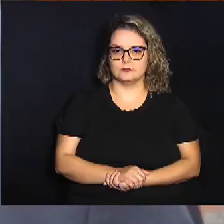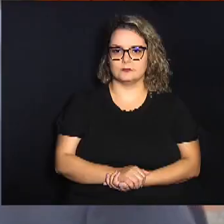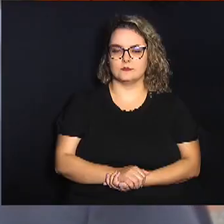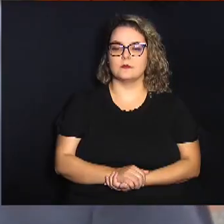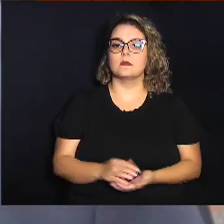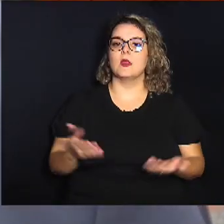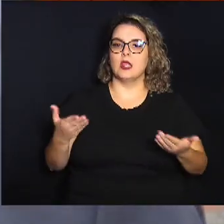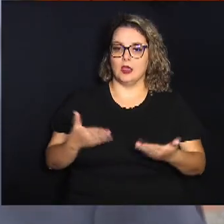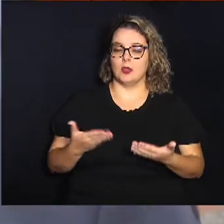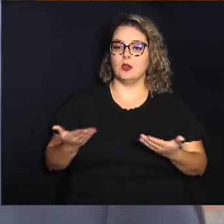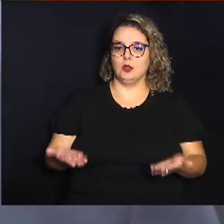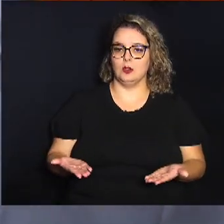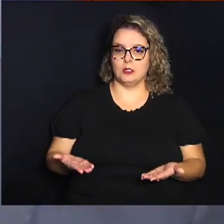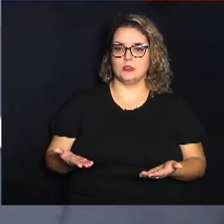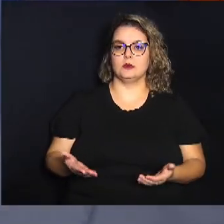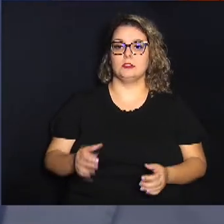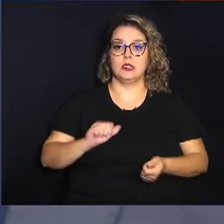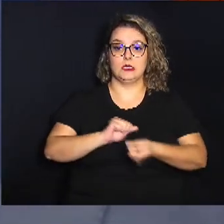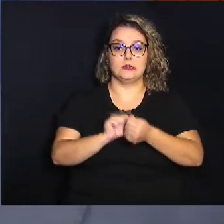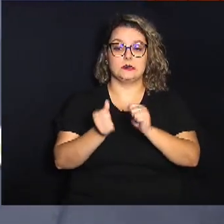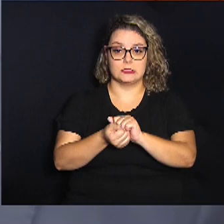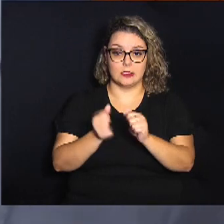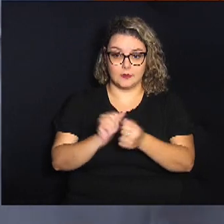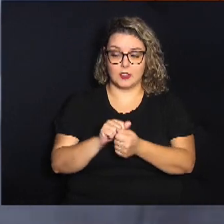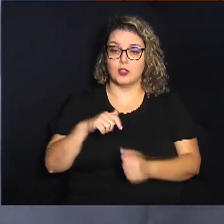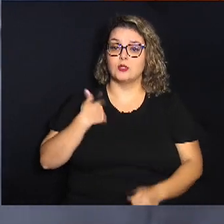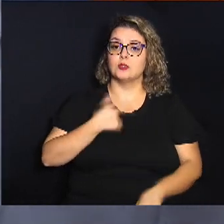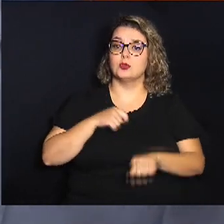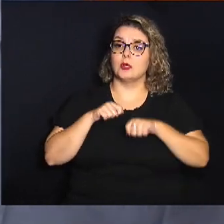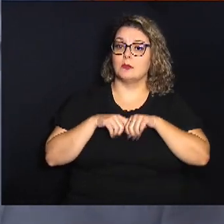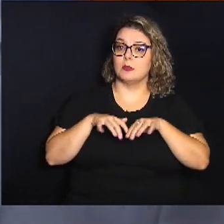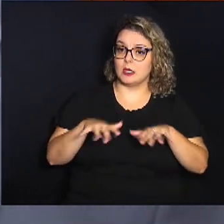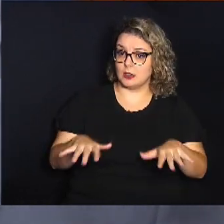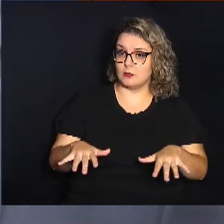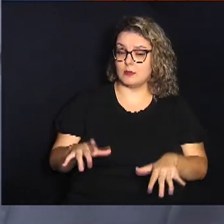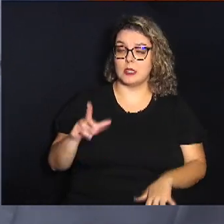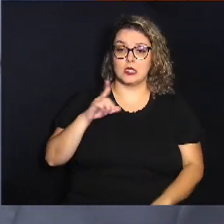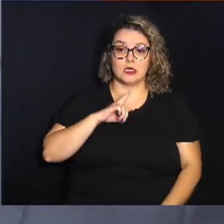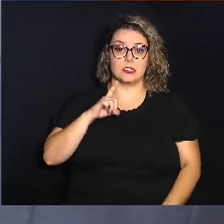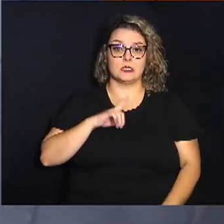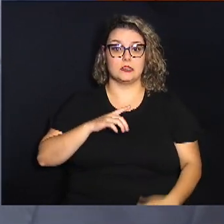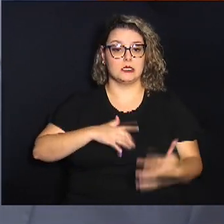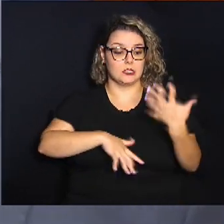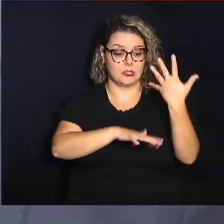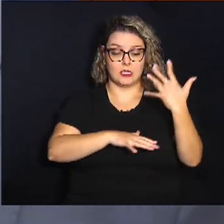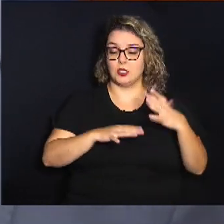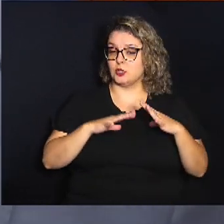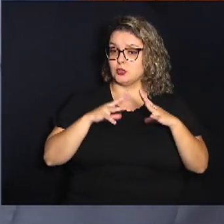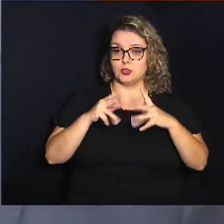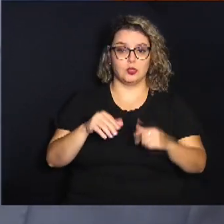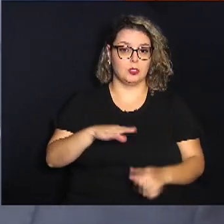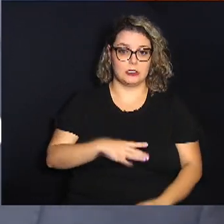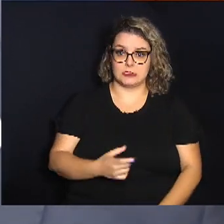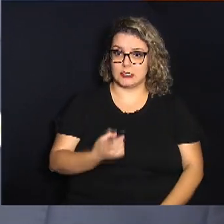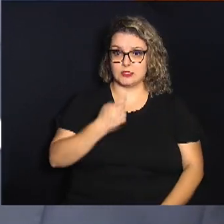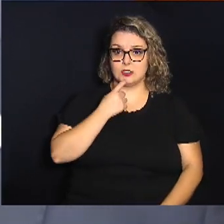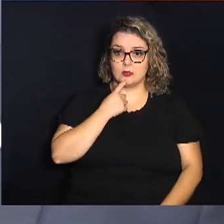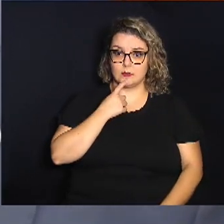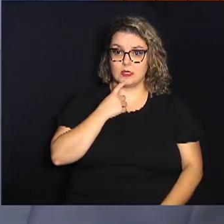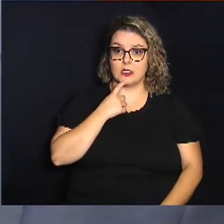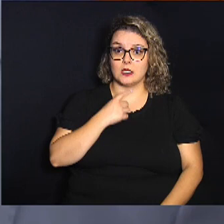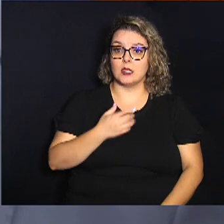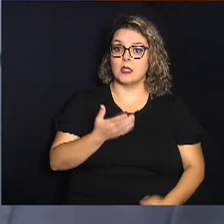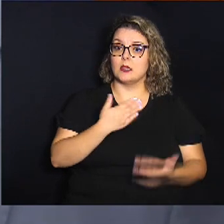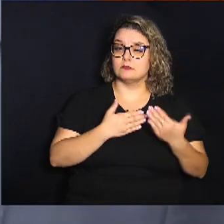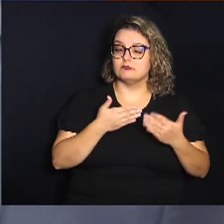mediante esses ajustes a gente está ampliando para que tenha praça PET na cidade toda de Campinas Ela era